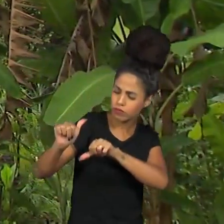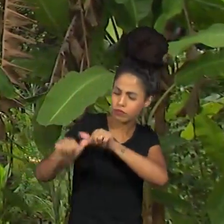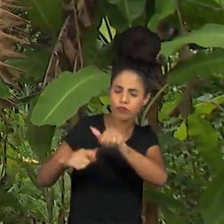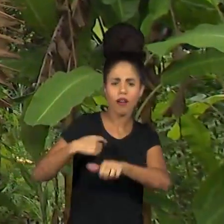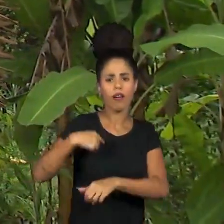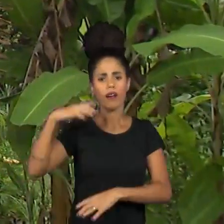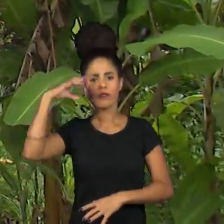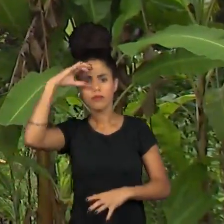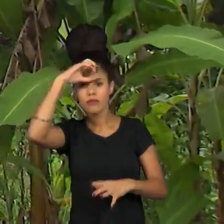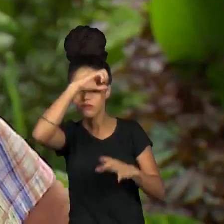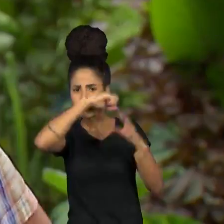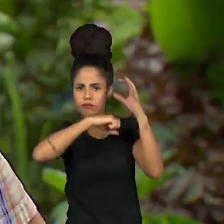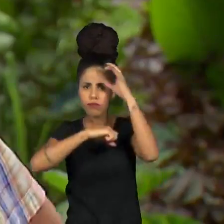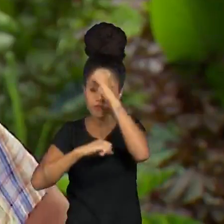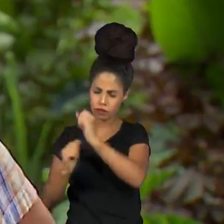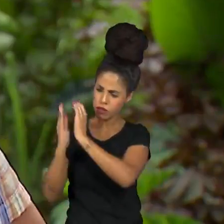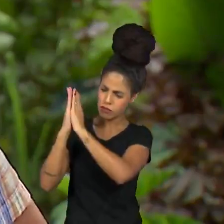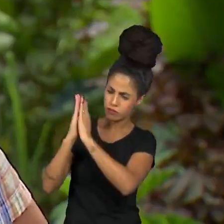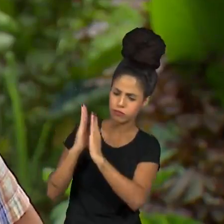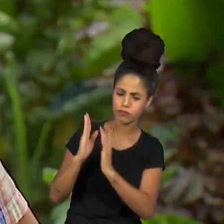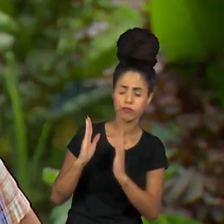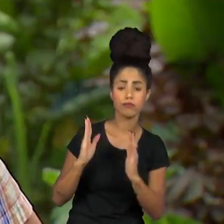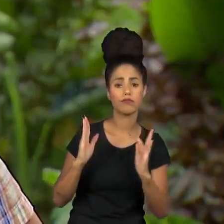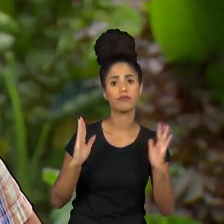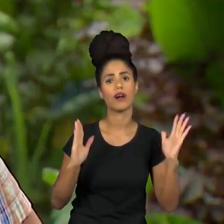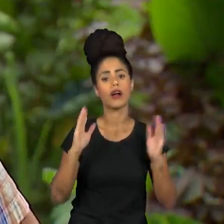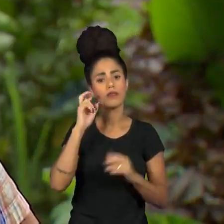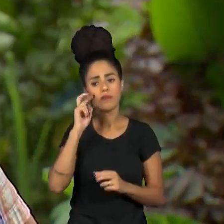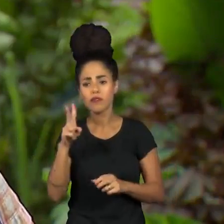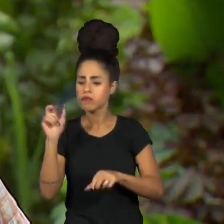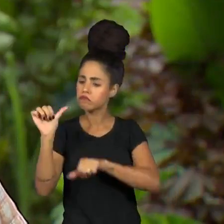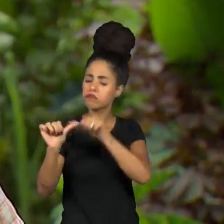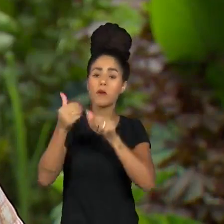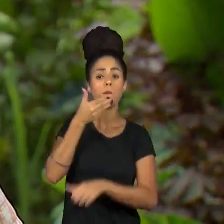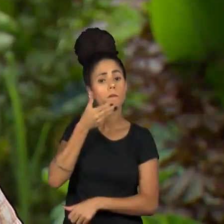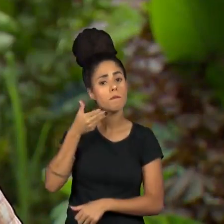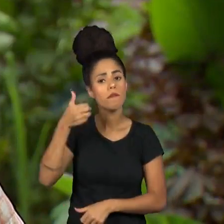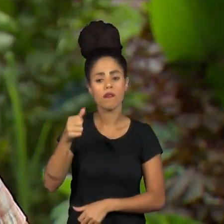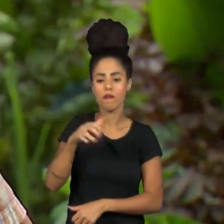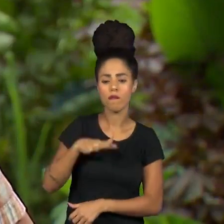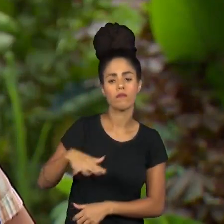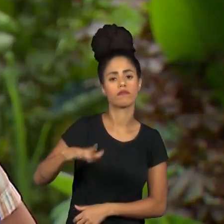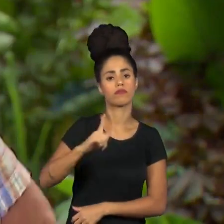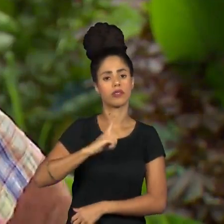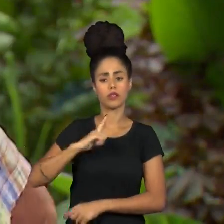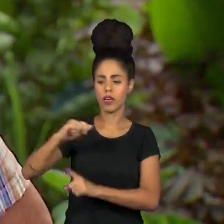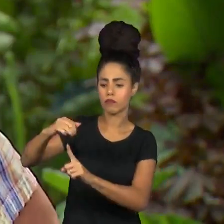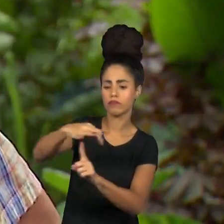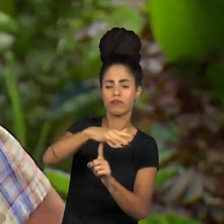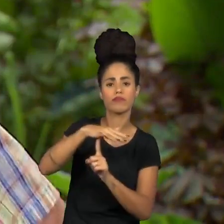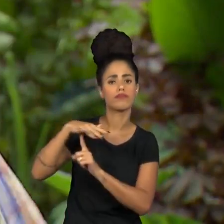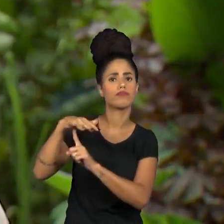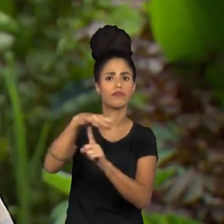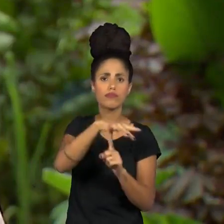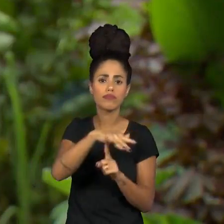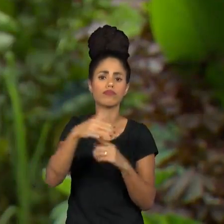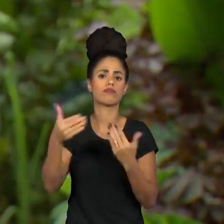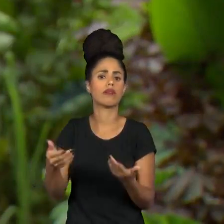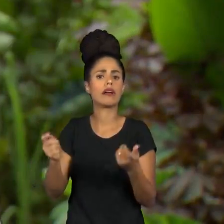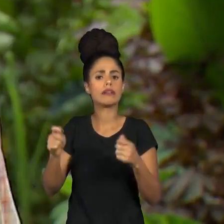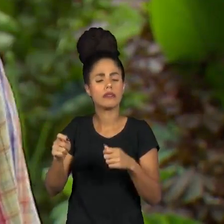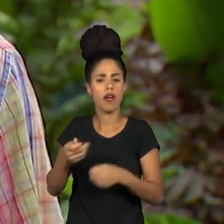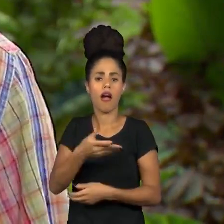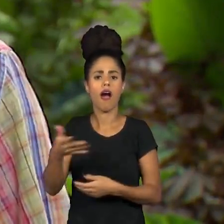muito nesse período. As pessoas questionavam bastante, né, sobre essa ocupação aqui, que podia gerar resíduos